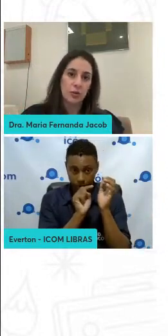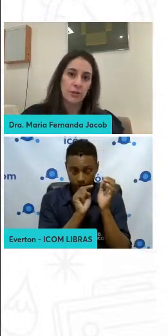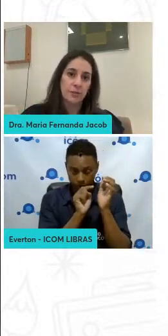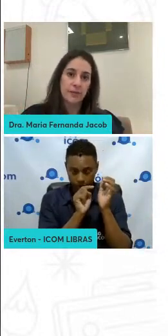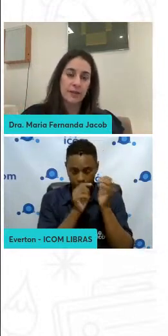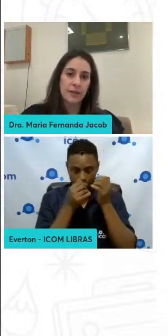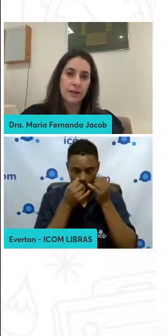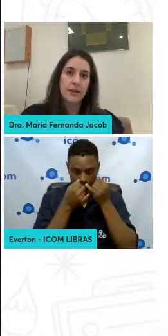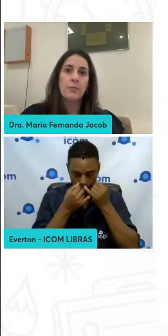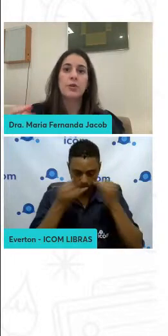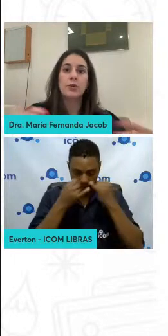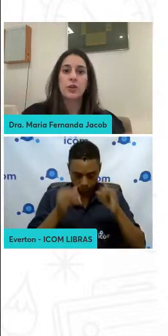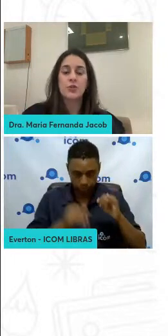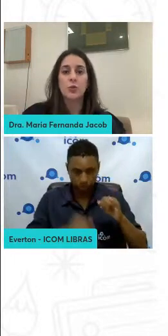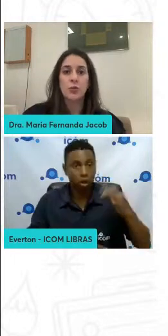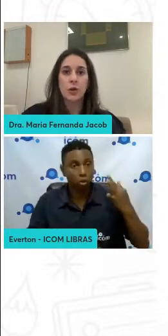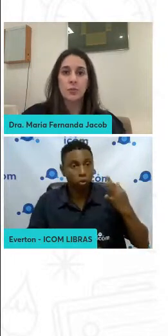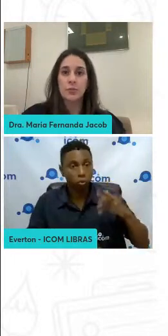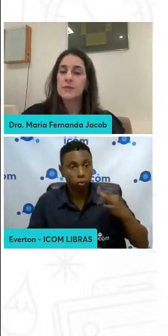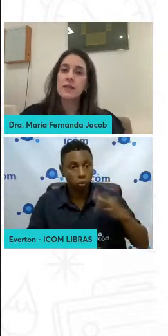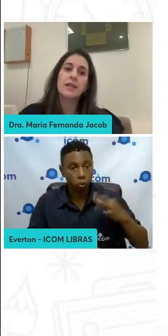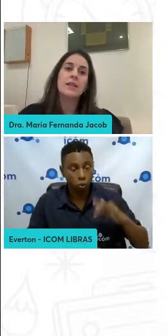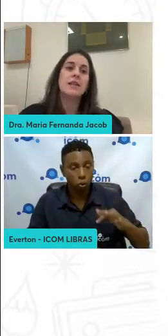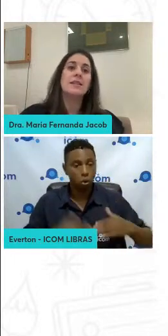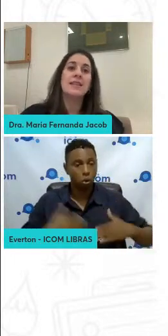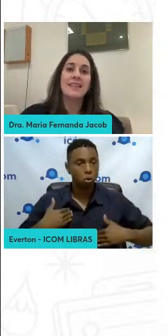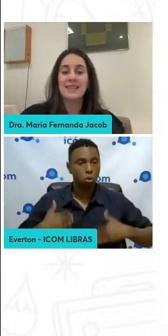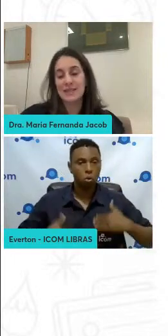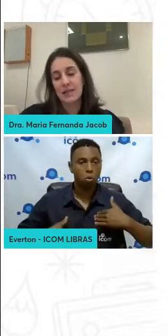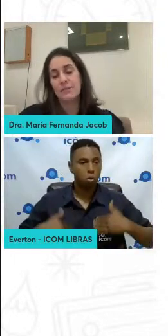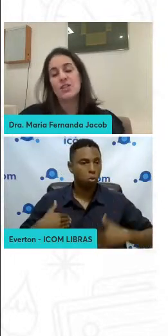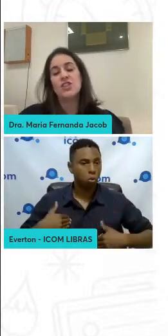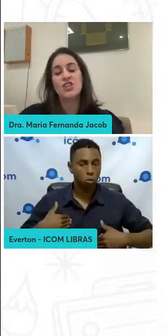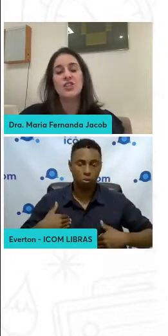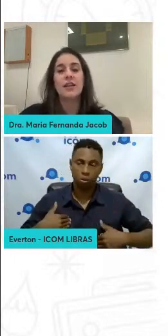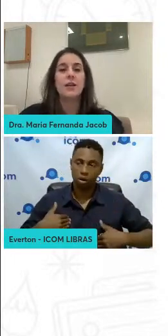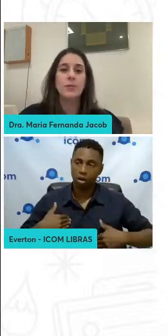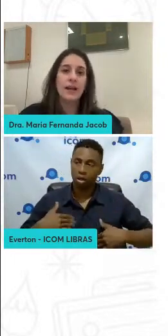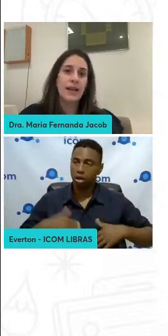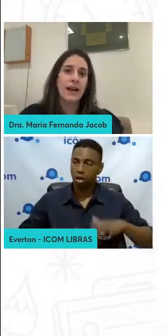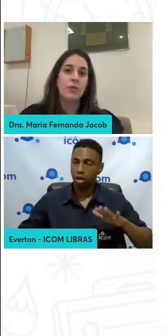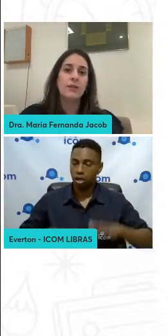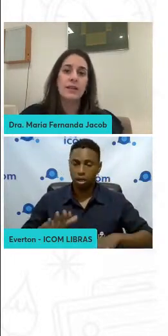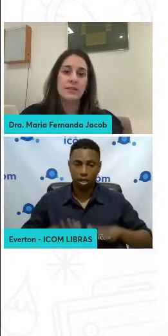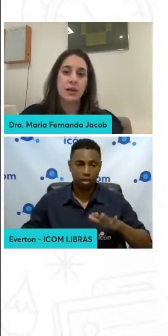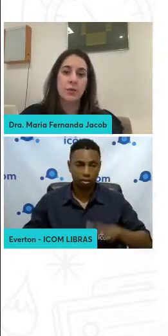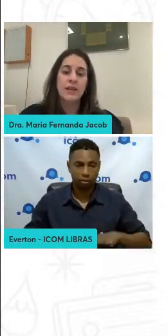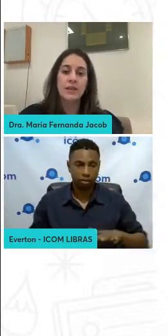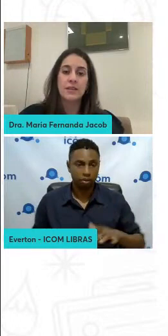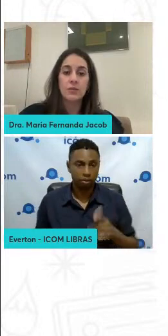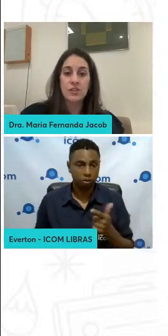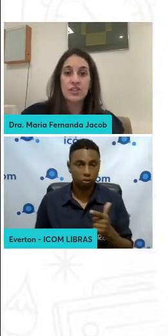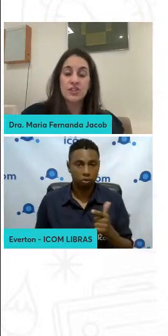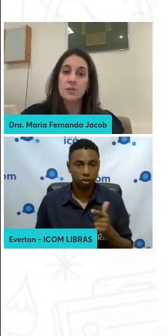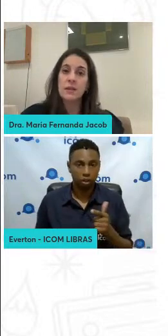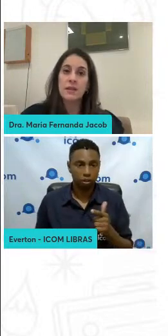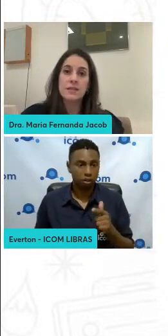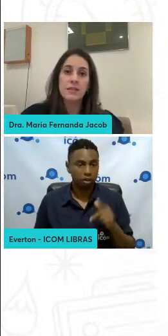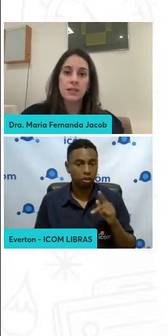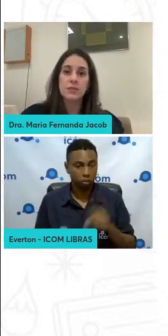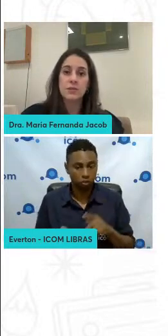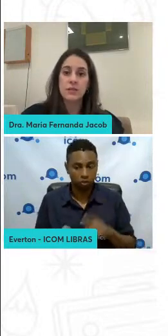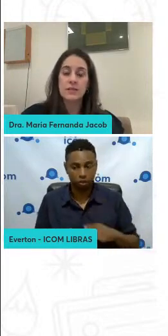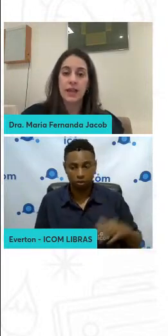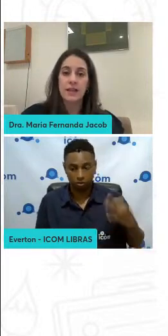de dor para o nosso corpo sem necessariamente a gente ter uma real lesão. Então, hoje a gente também